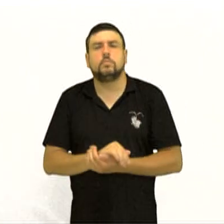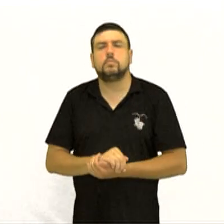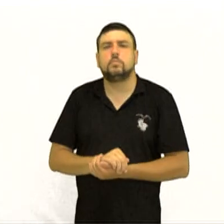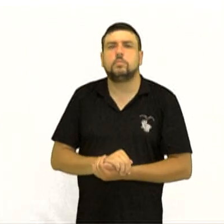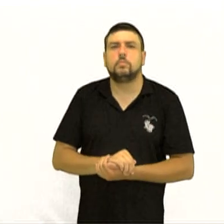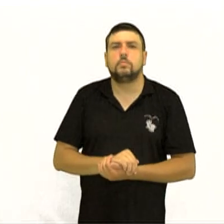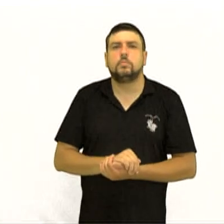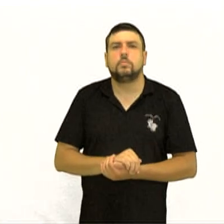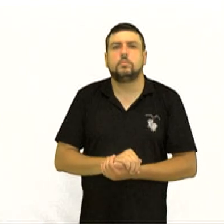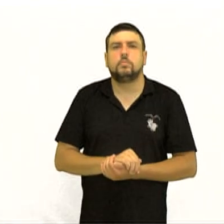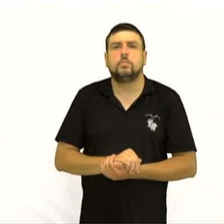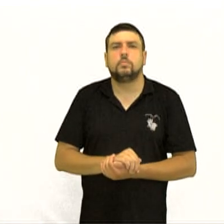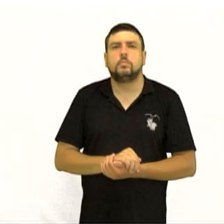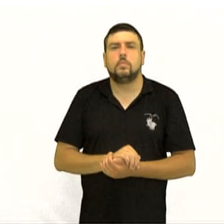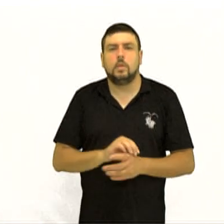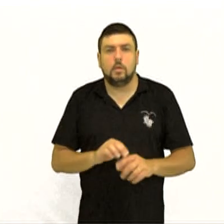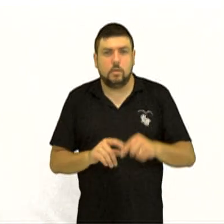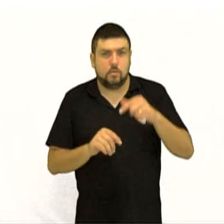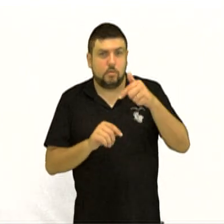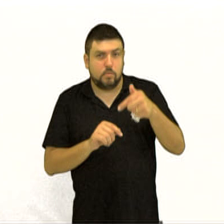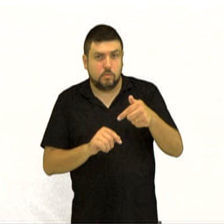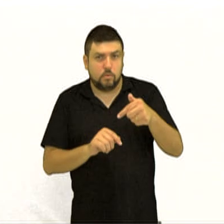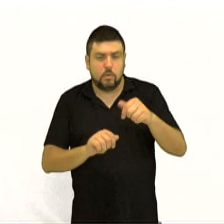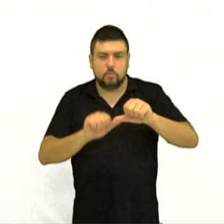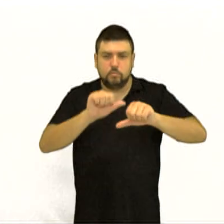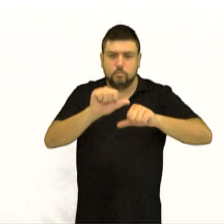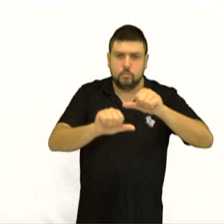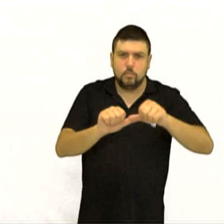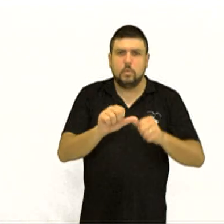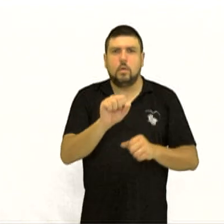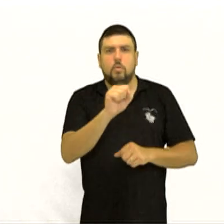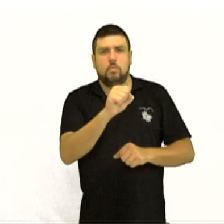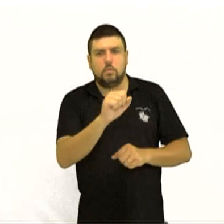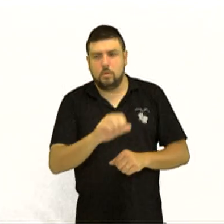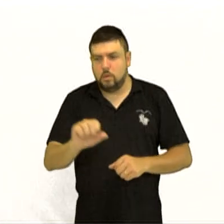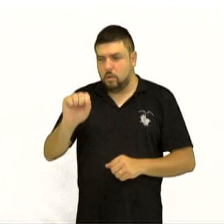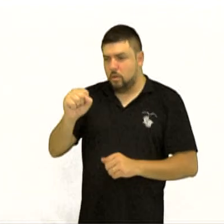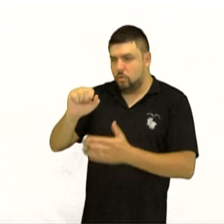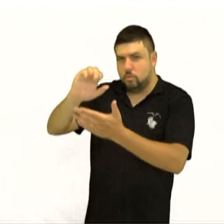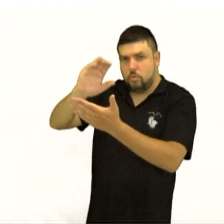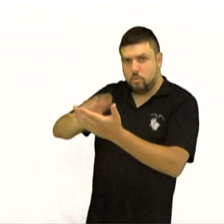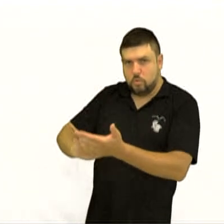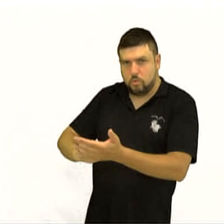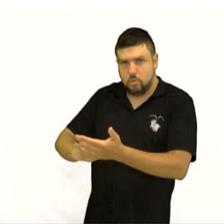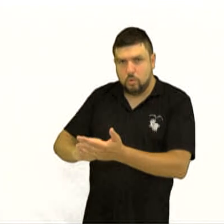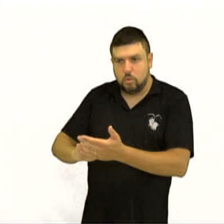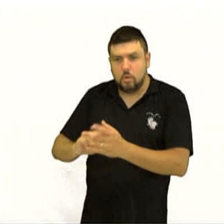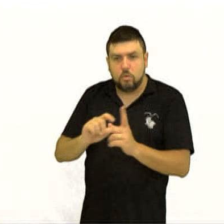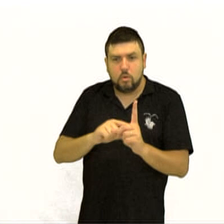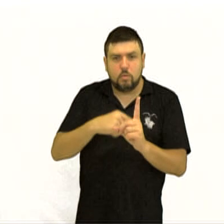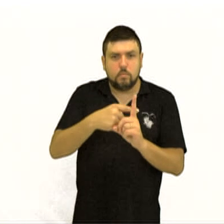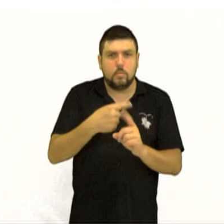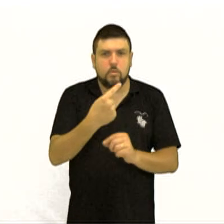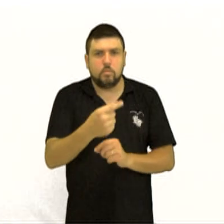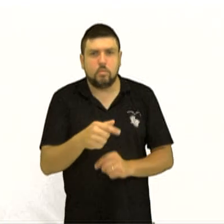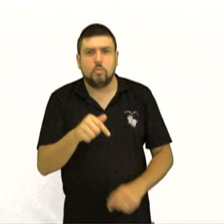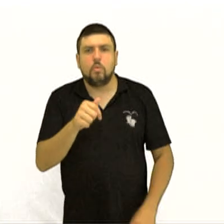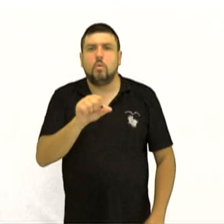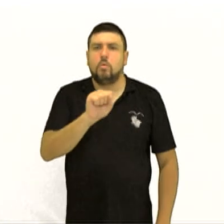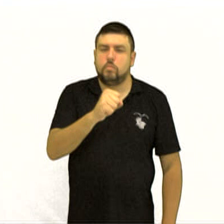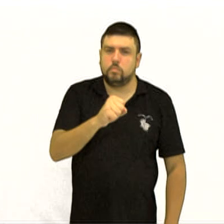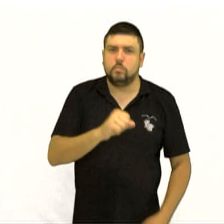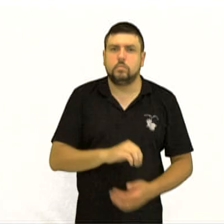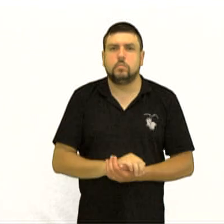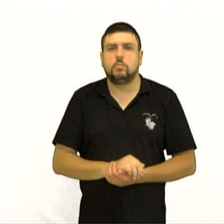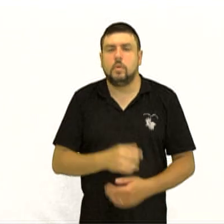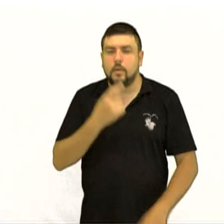O resultado, então, é 8,48 vezes 10 elevado a menos 5 metros. É a ordem